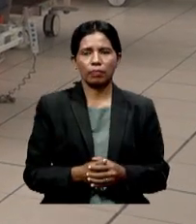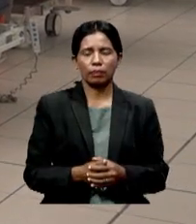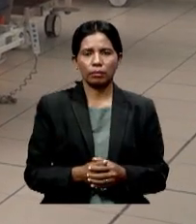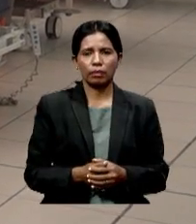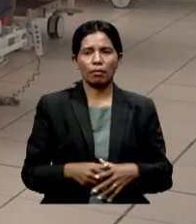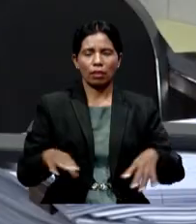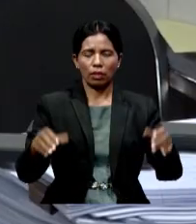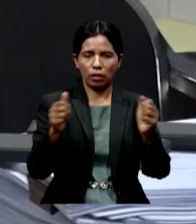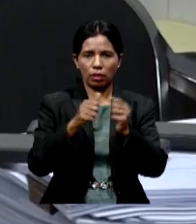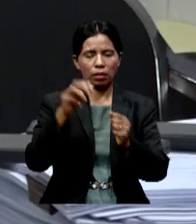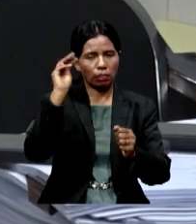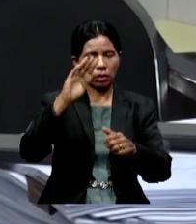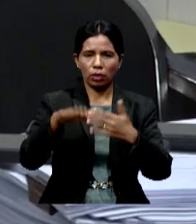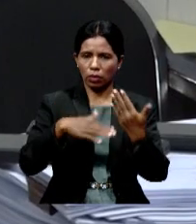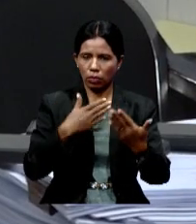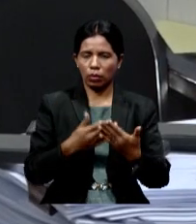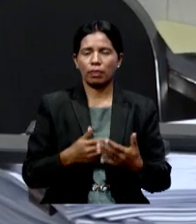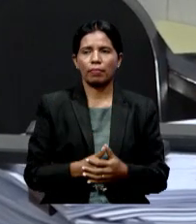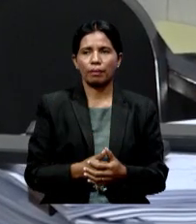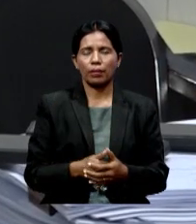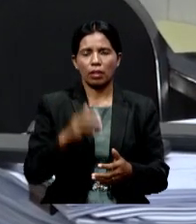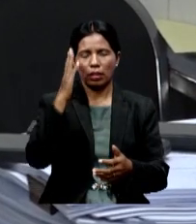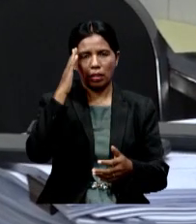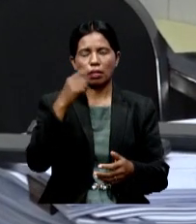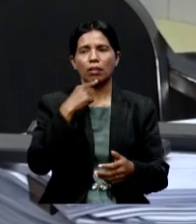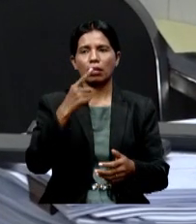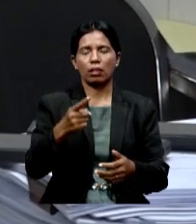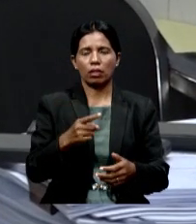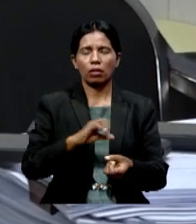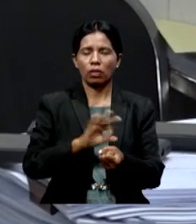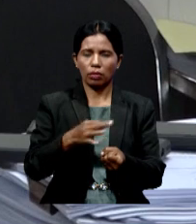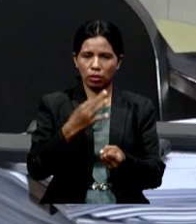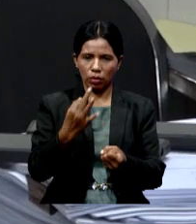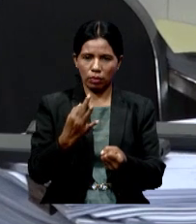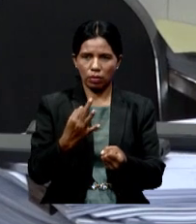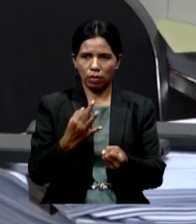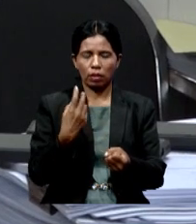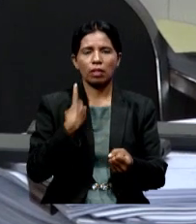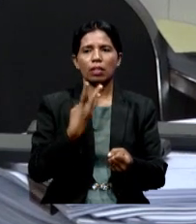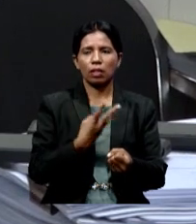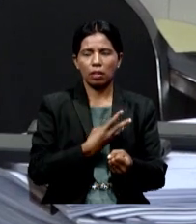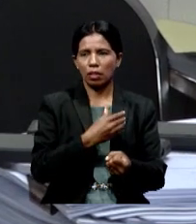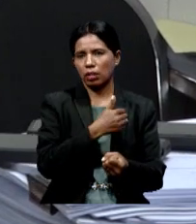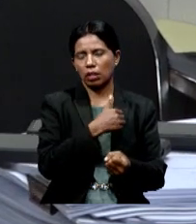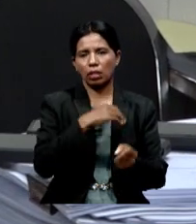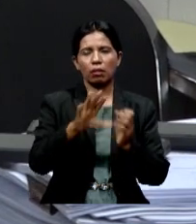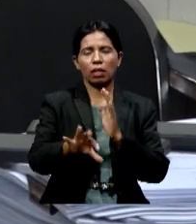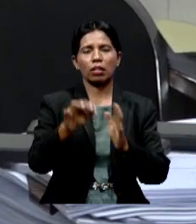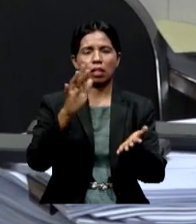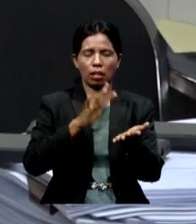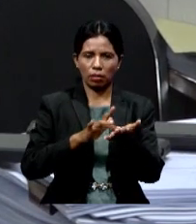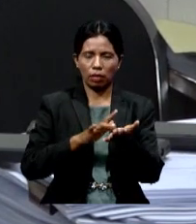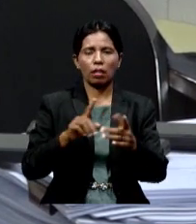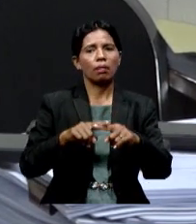entre linhas ministeriais todo até hoje catacor ver covid-19 moço ita sido que tan emuru